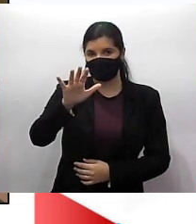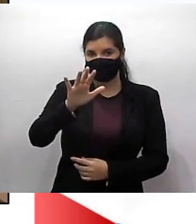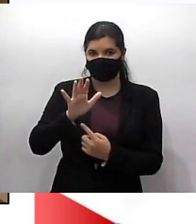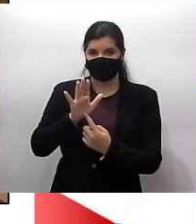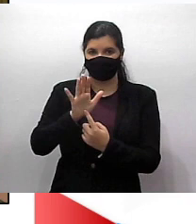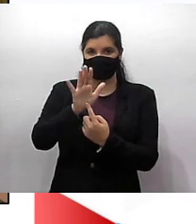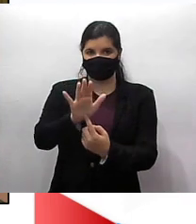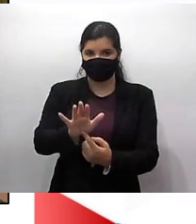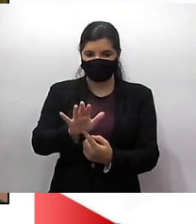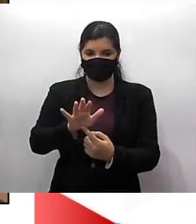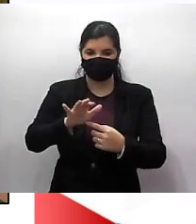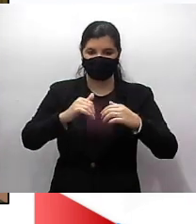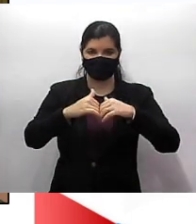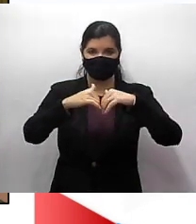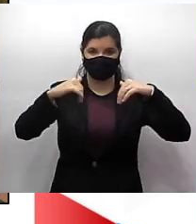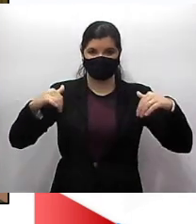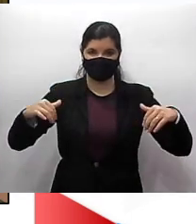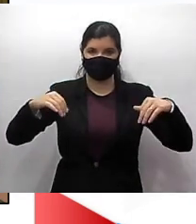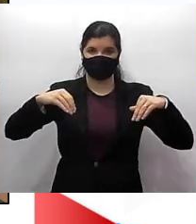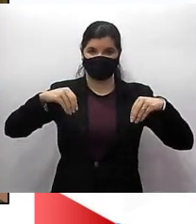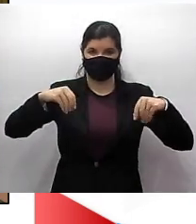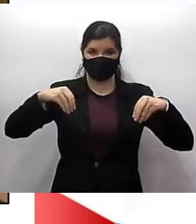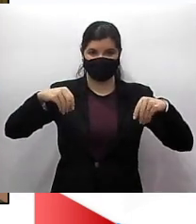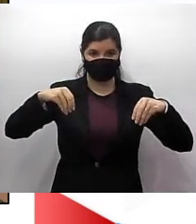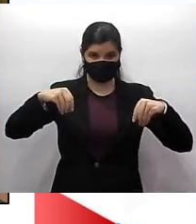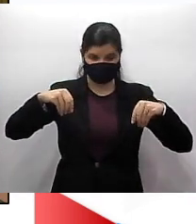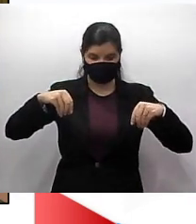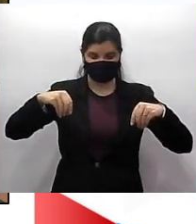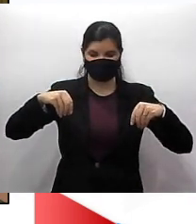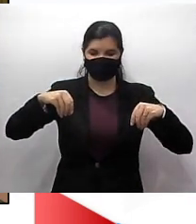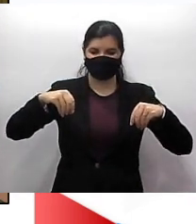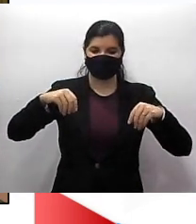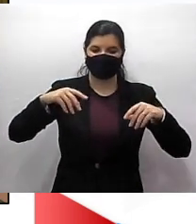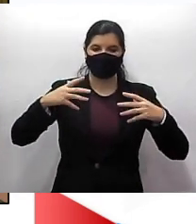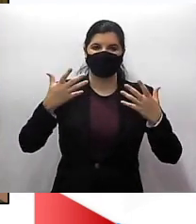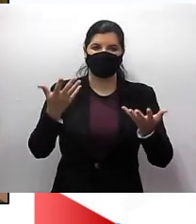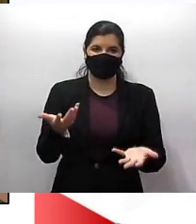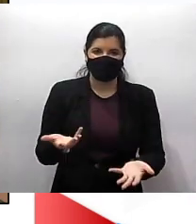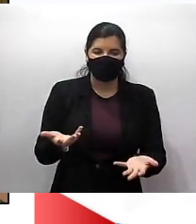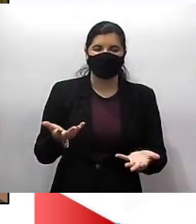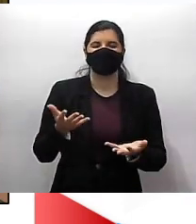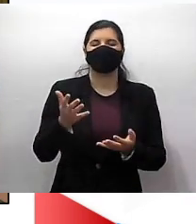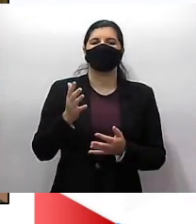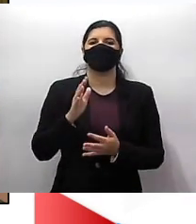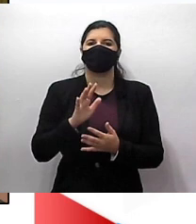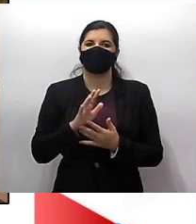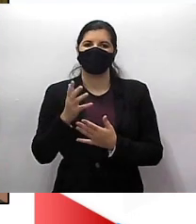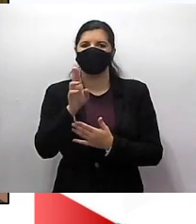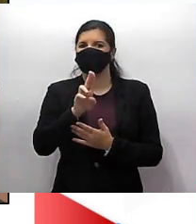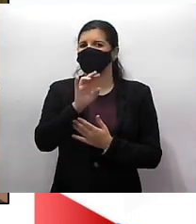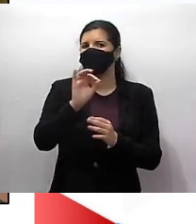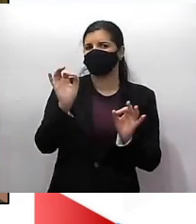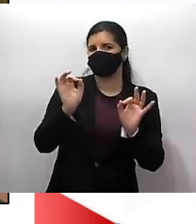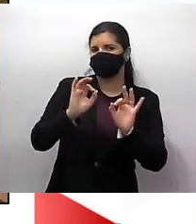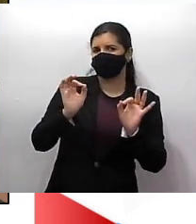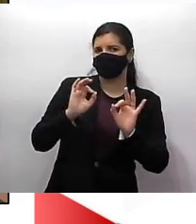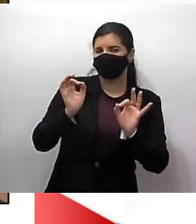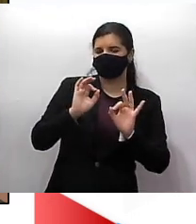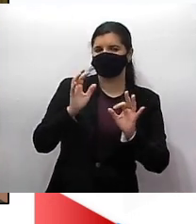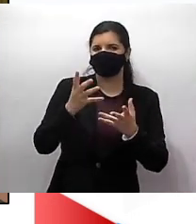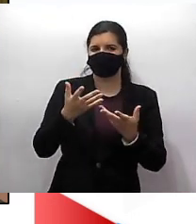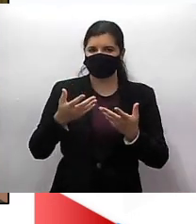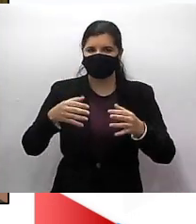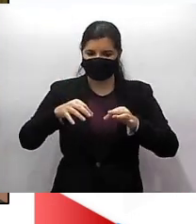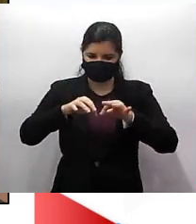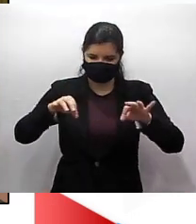por exemplo, as divisões de terras. E não era viável que não fosse utilizado, claro, a